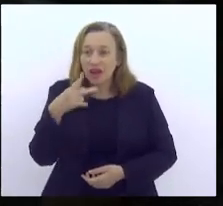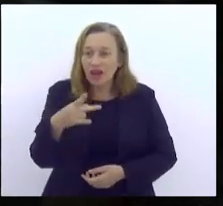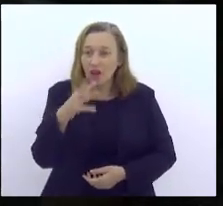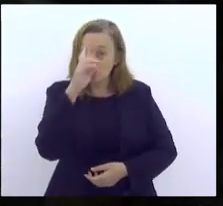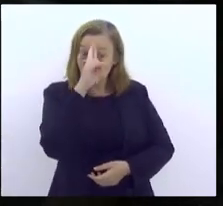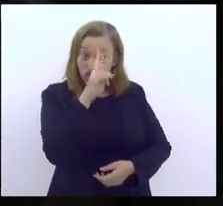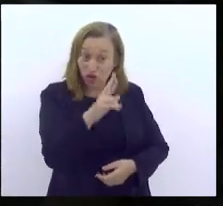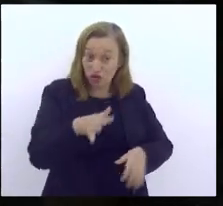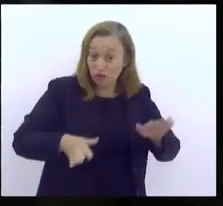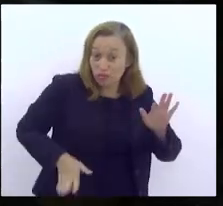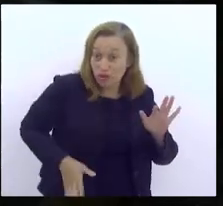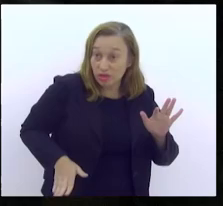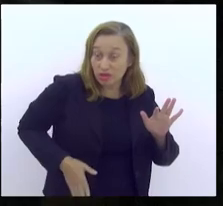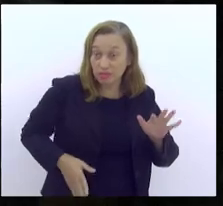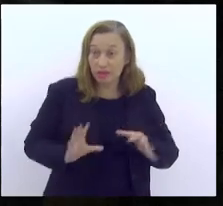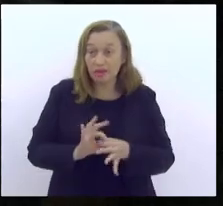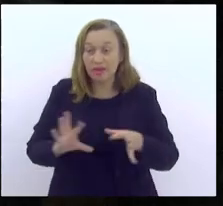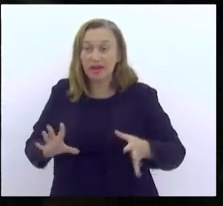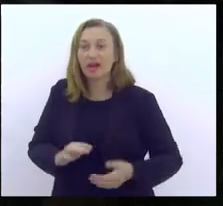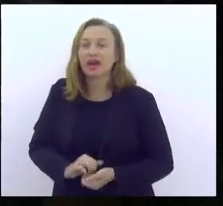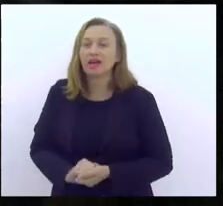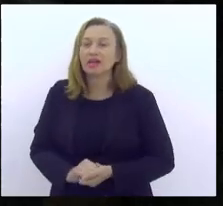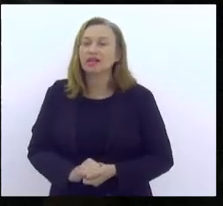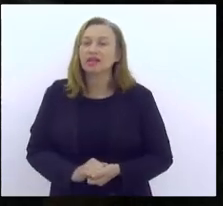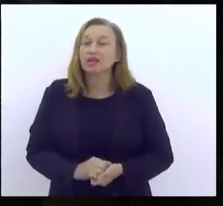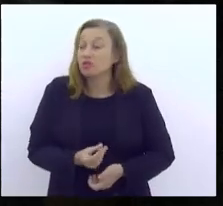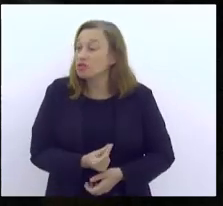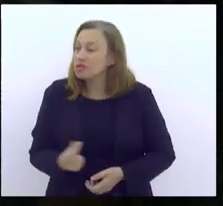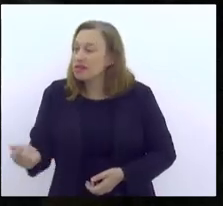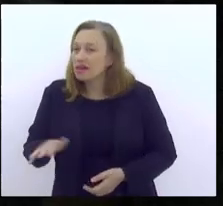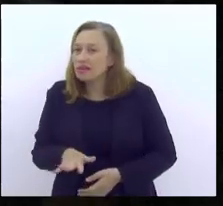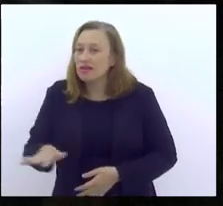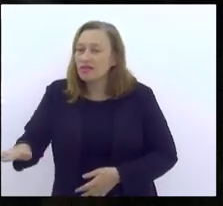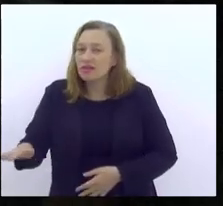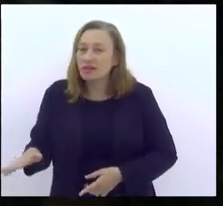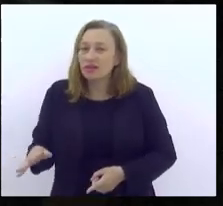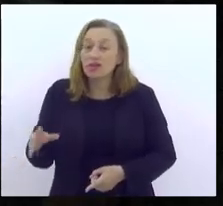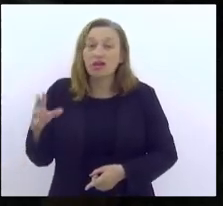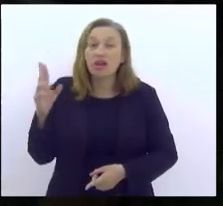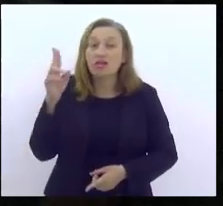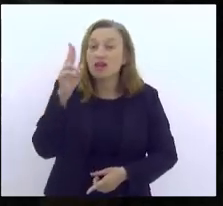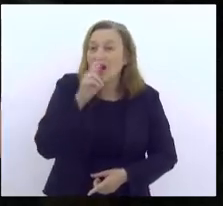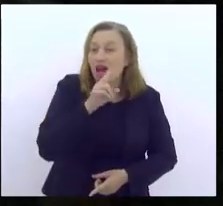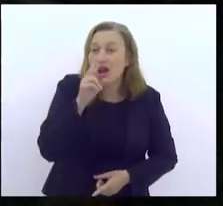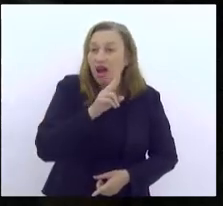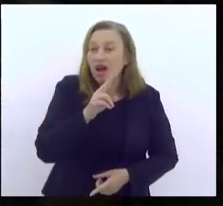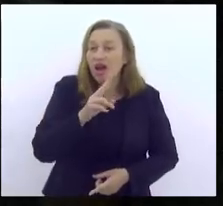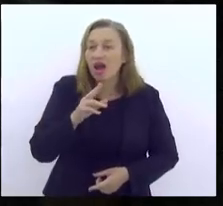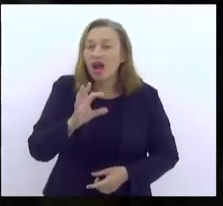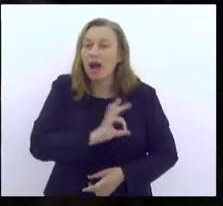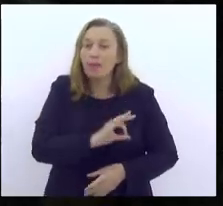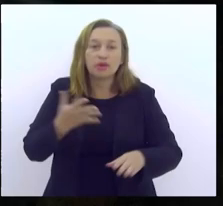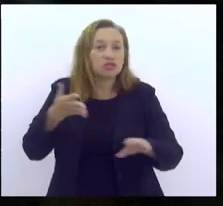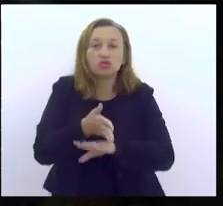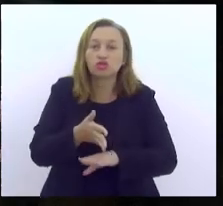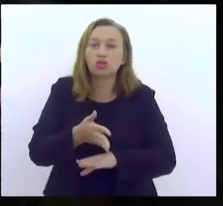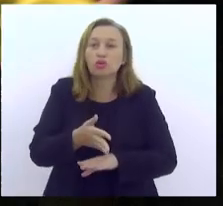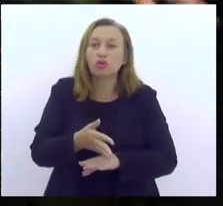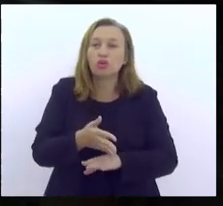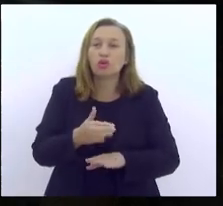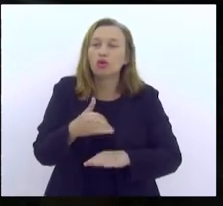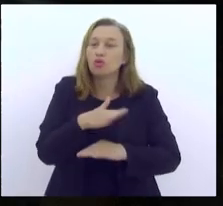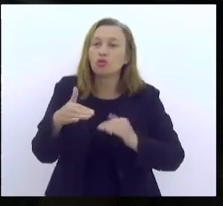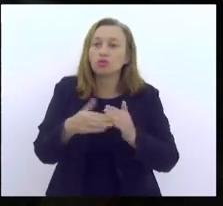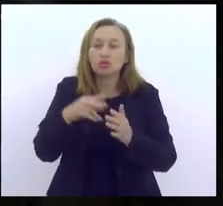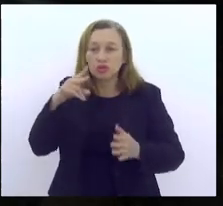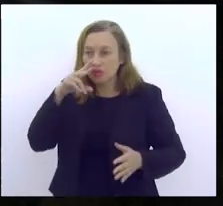liberar, peguei um Uber e fui embora. A partir do momento que eu saí da favela, por que imediatamente a polícia não entrou? Com toda a